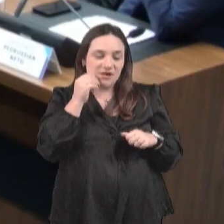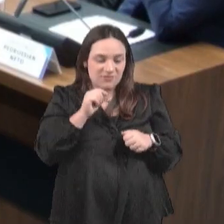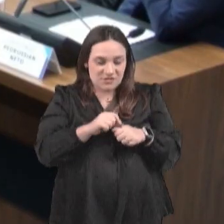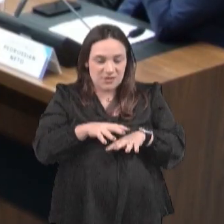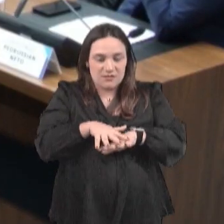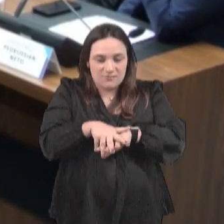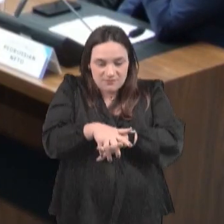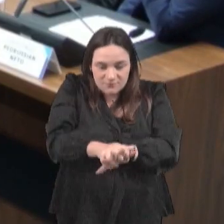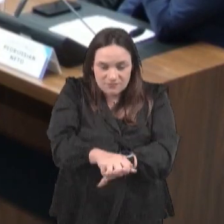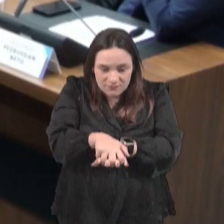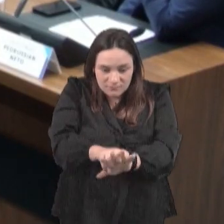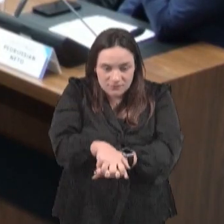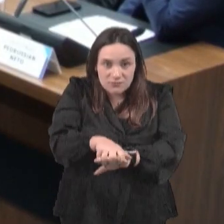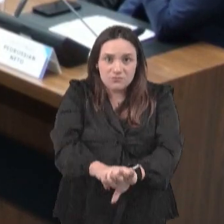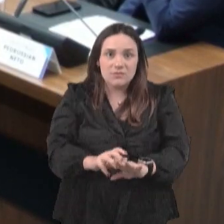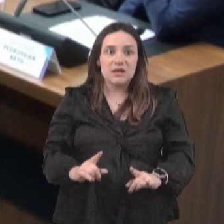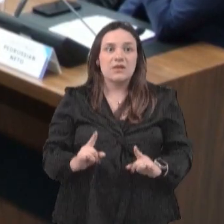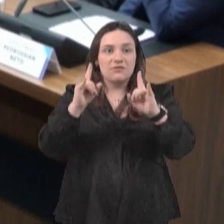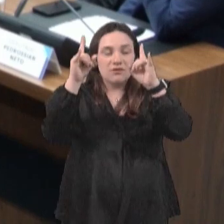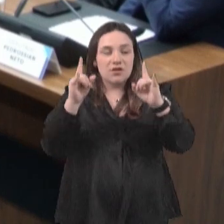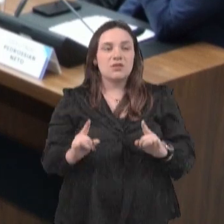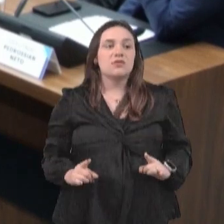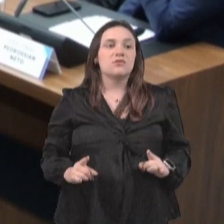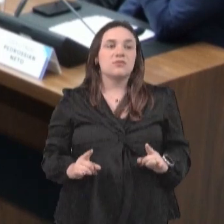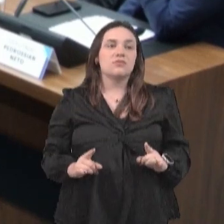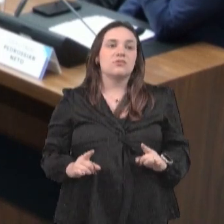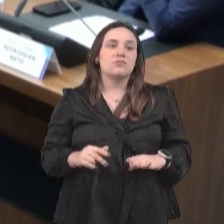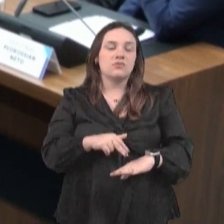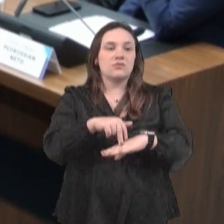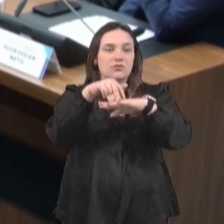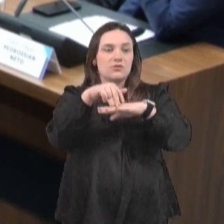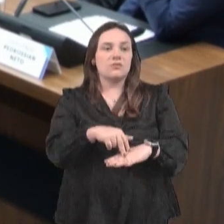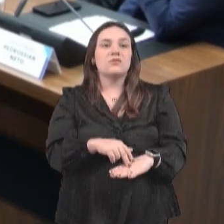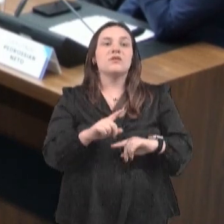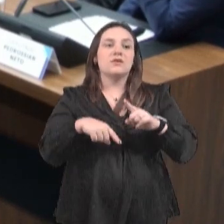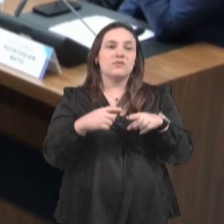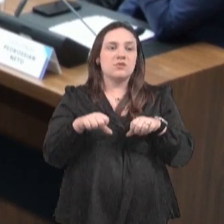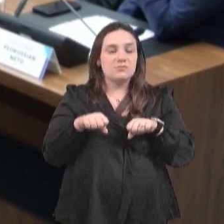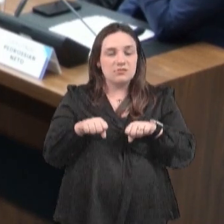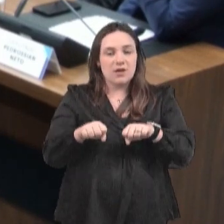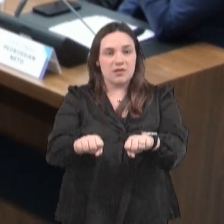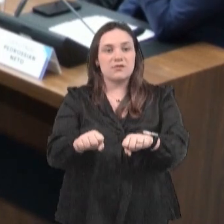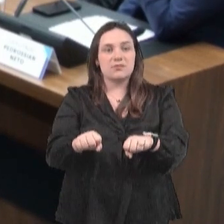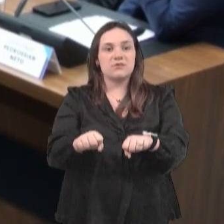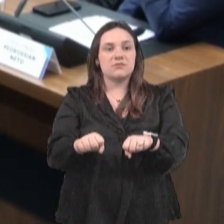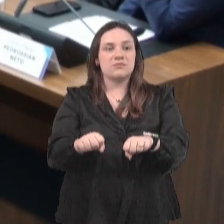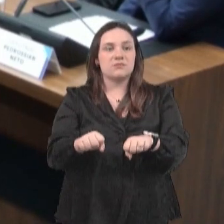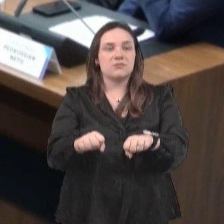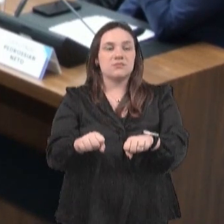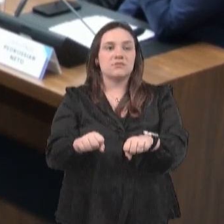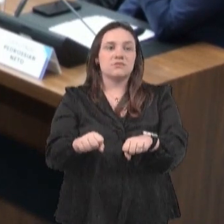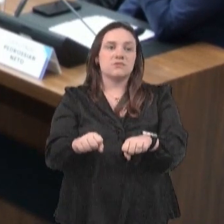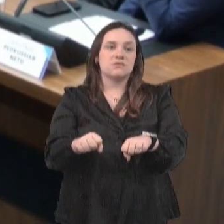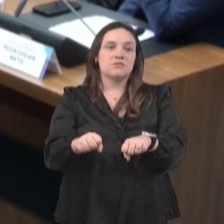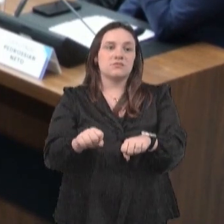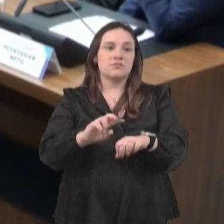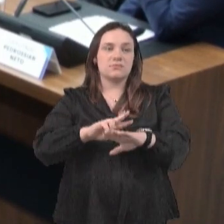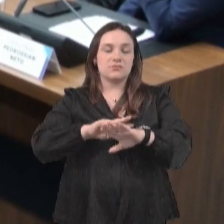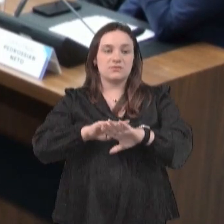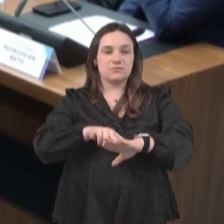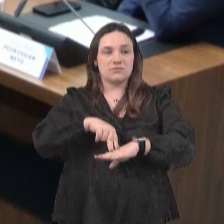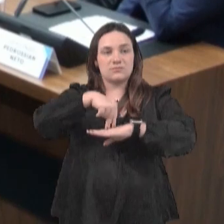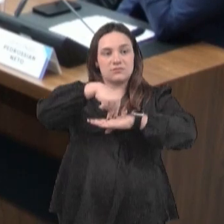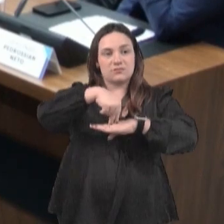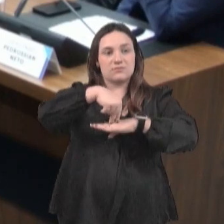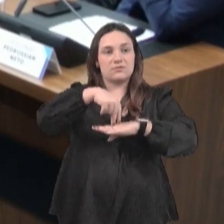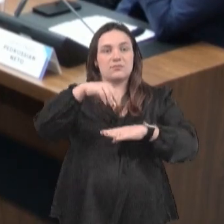na porta do elevador, no corredor, porque não cabia, e depois teve que colocar ele numa maca e sair com ele na maca em pé, segurado. Aliás, desculpa,